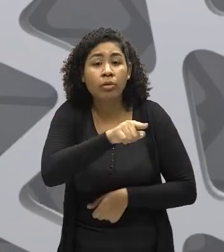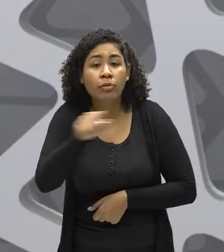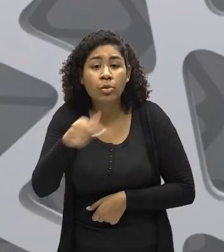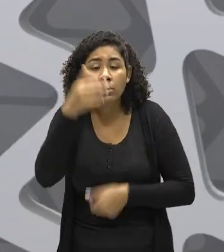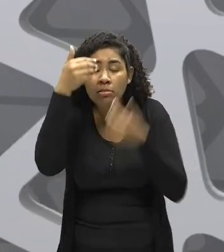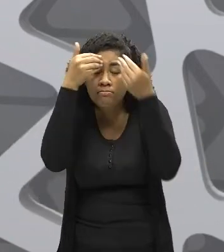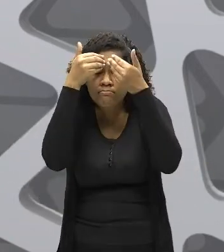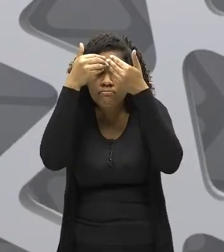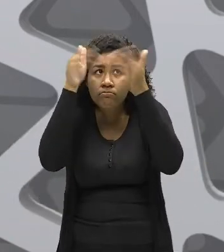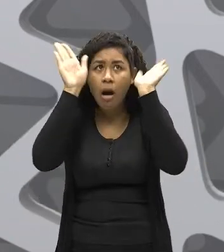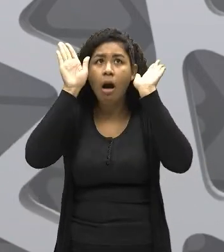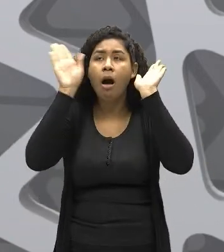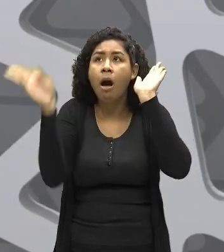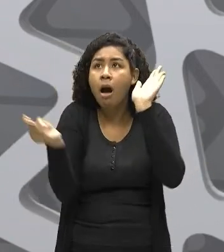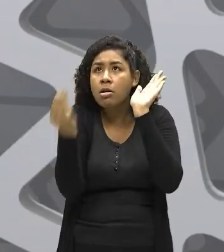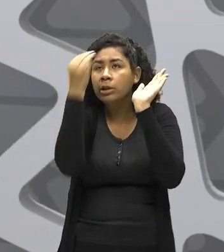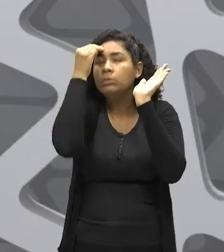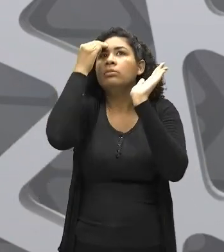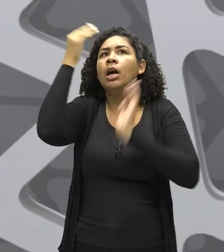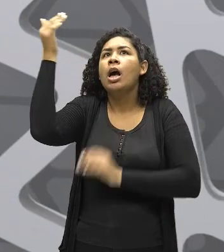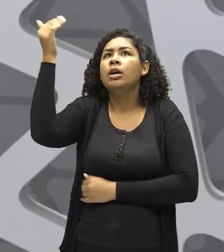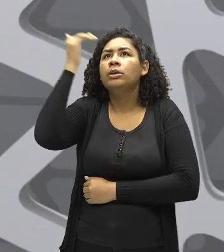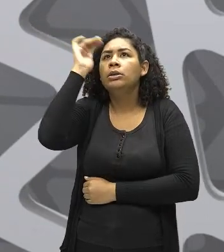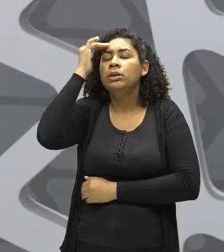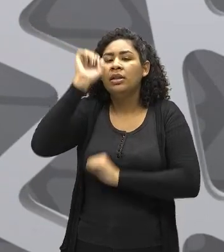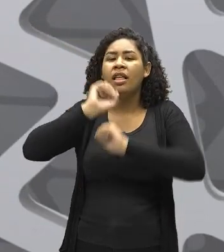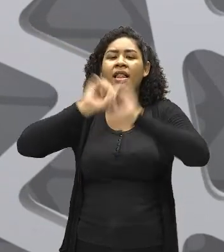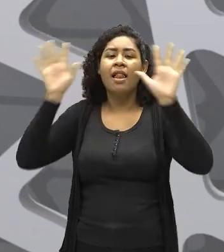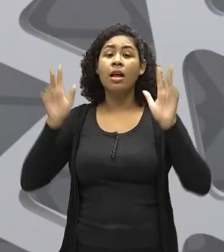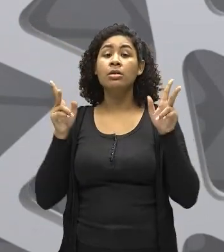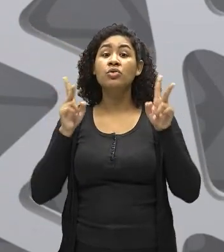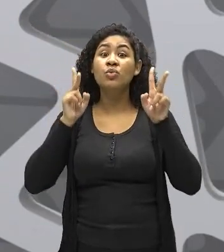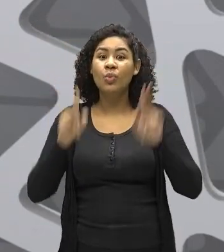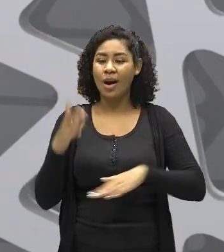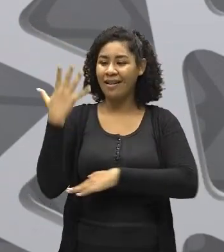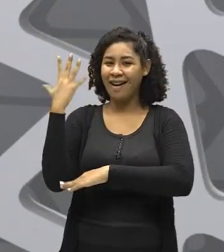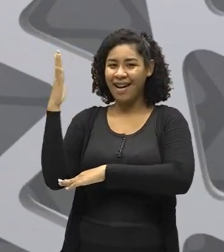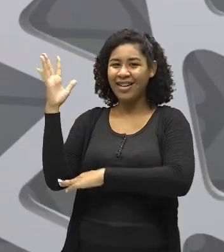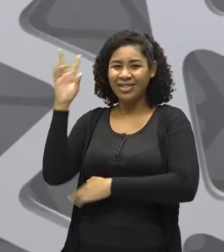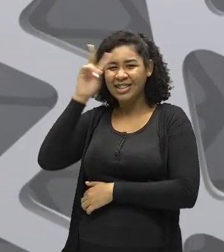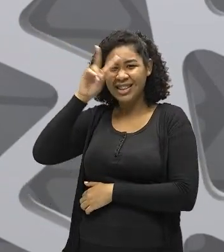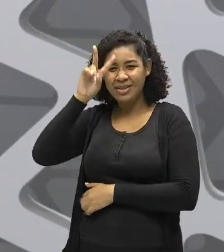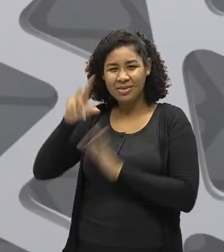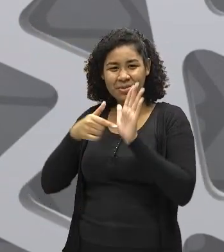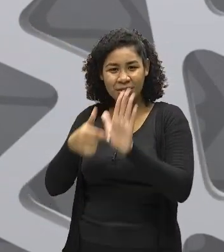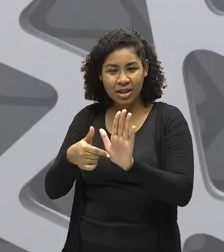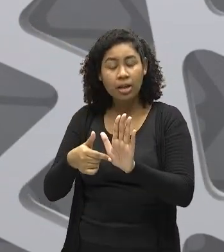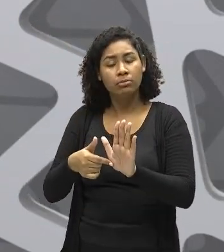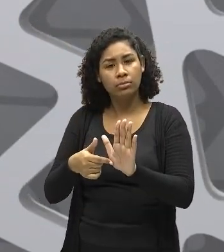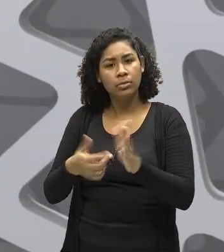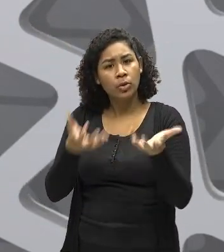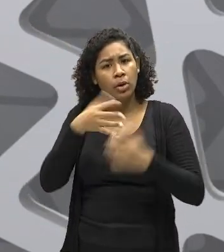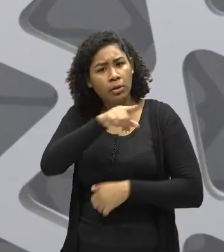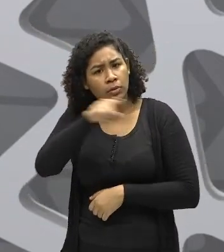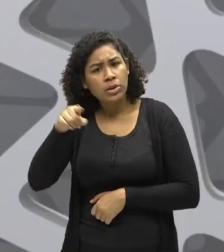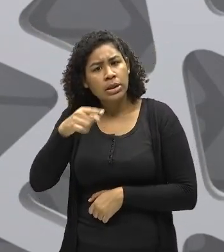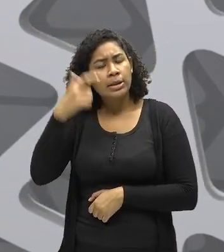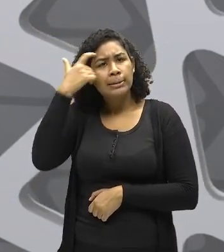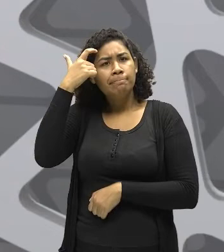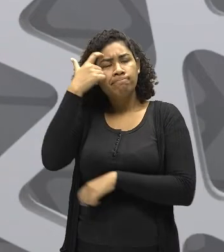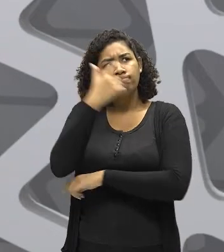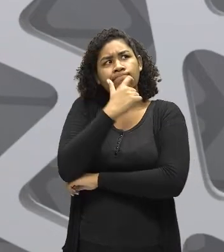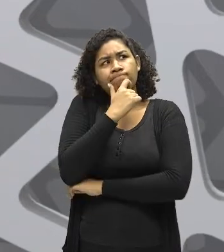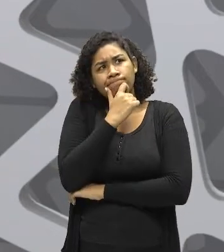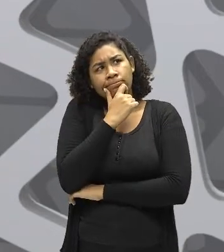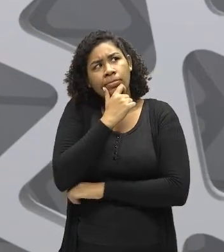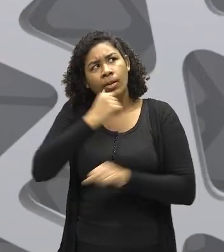fique plantada, que nem aquelas árvores que nós trouxemos. Que vocês se preocupem. De repente alguém está pensando, poxa, eu vou para